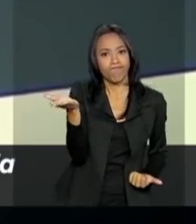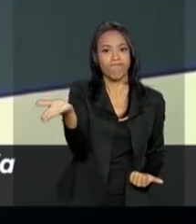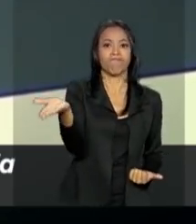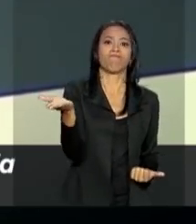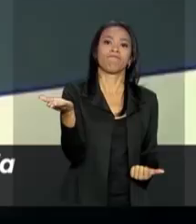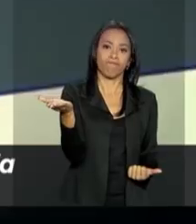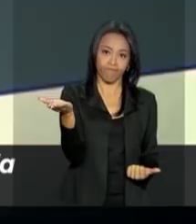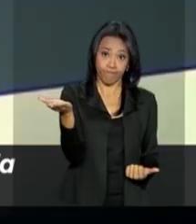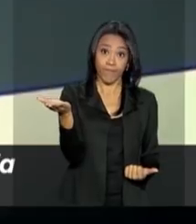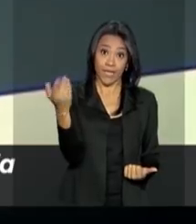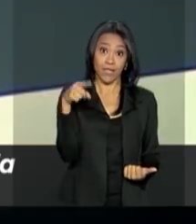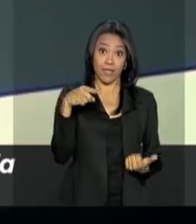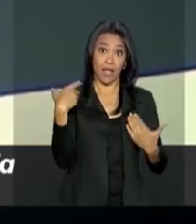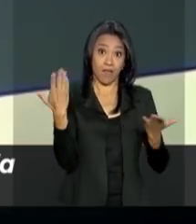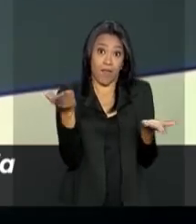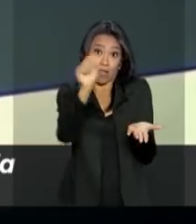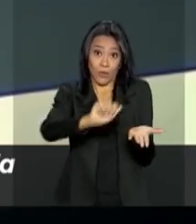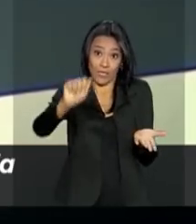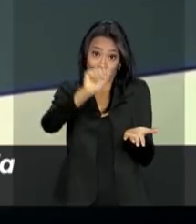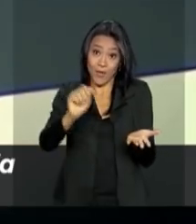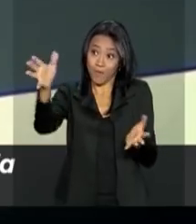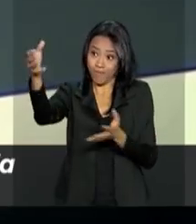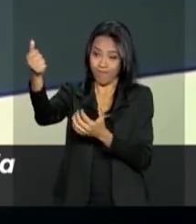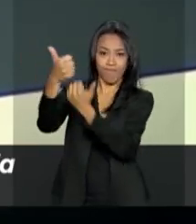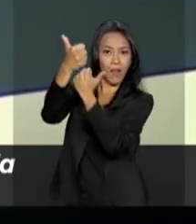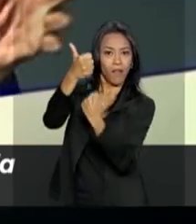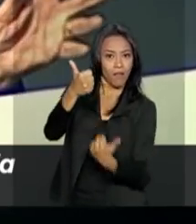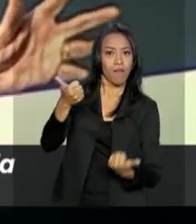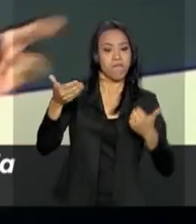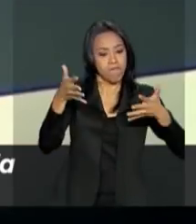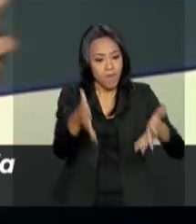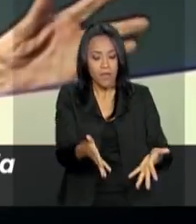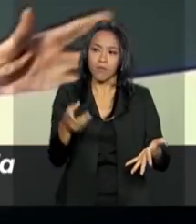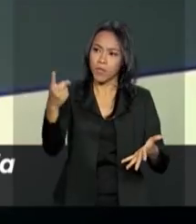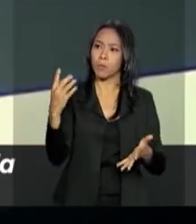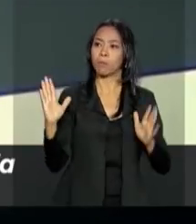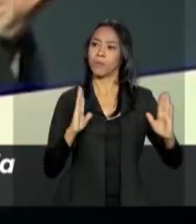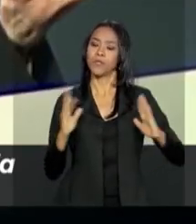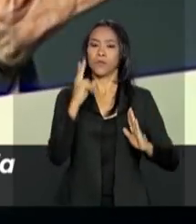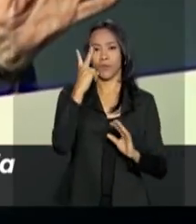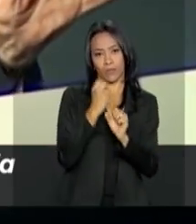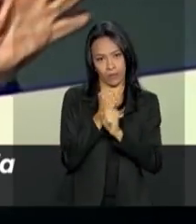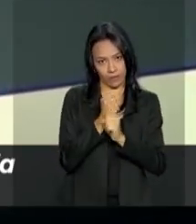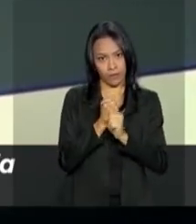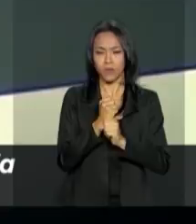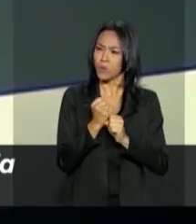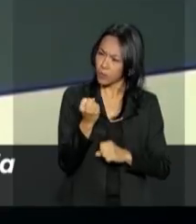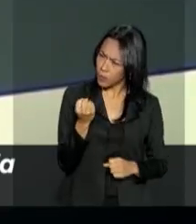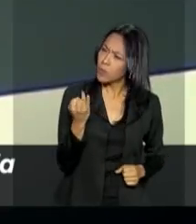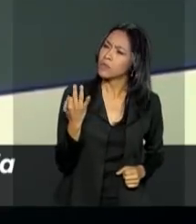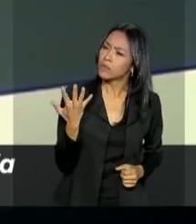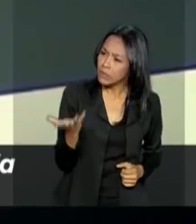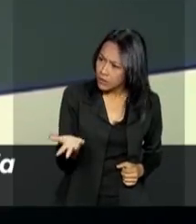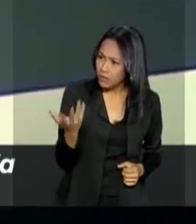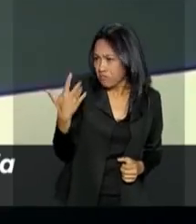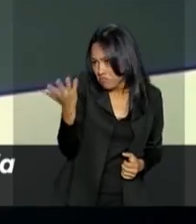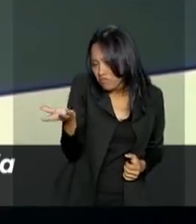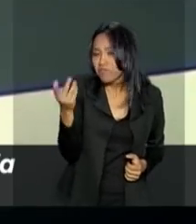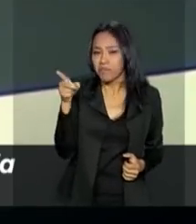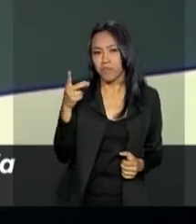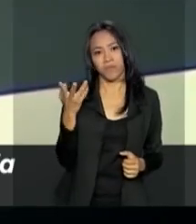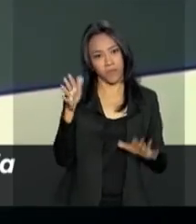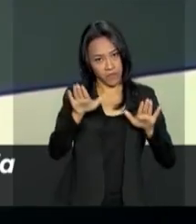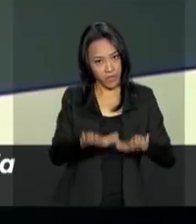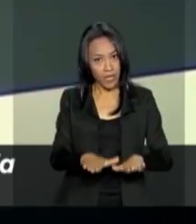da abert e certa e seguramente nestes próximos dois anos o quanto você não sejam do seu mandato